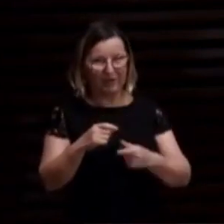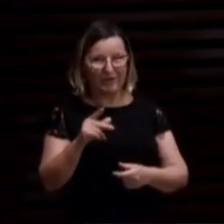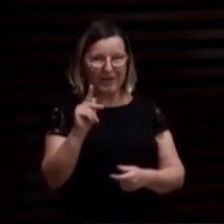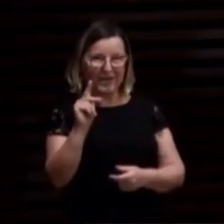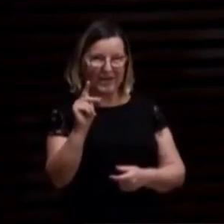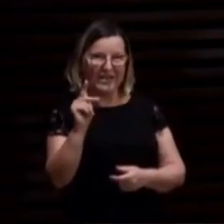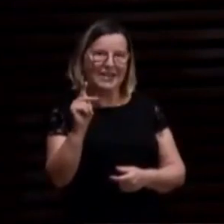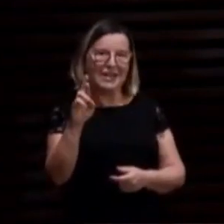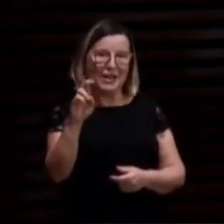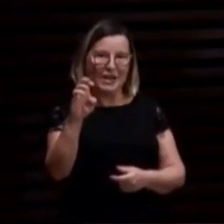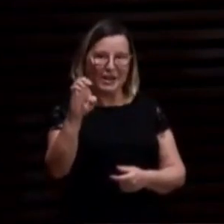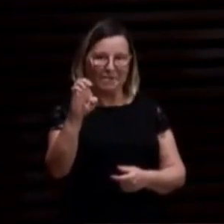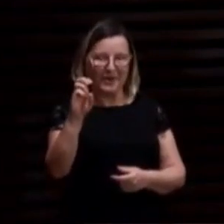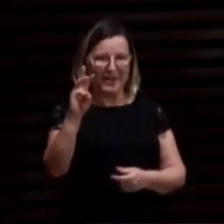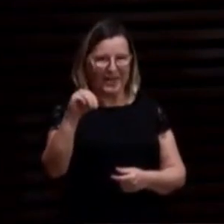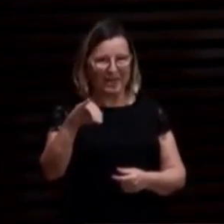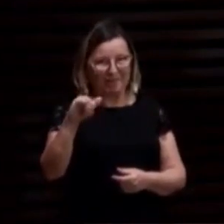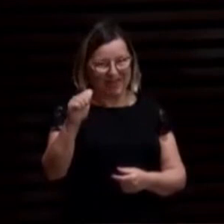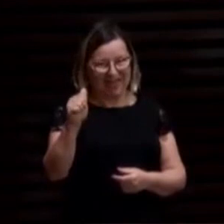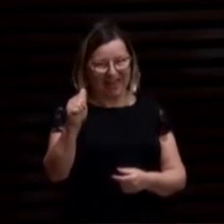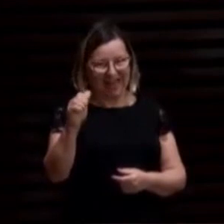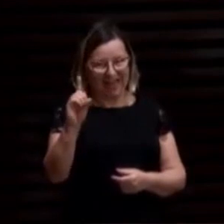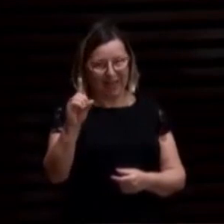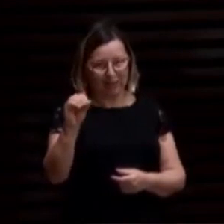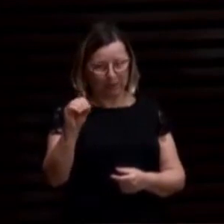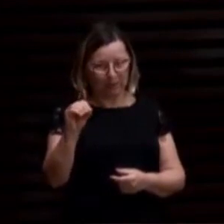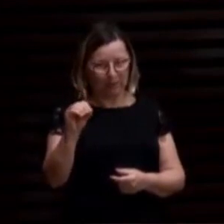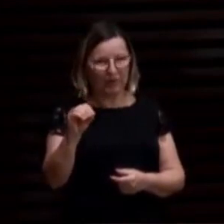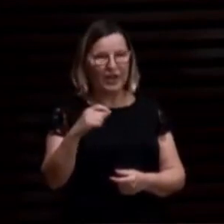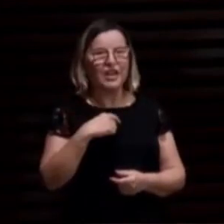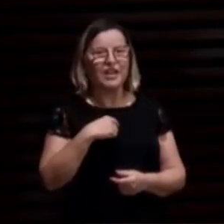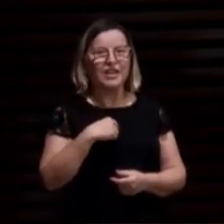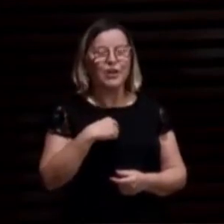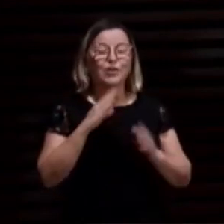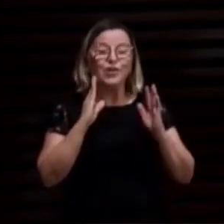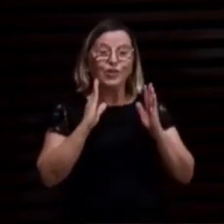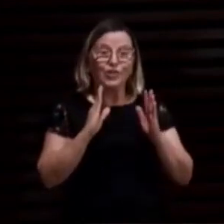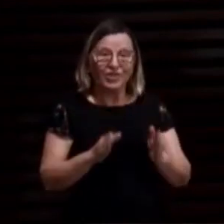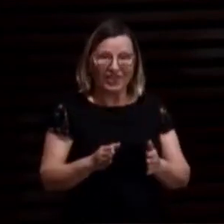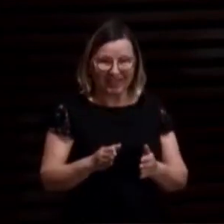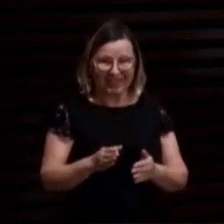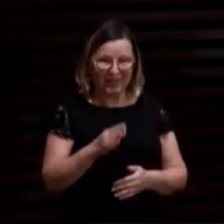pelo menos uma meia dúzia, eu já tive a oportunidade de tratar.